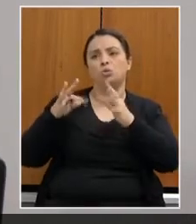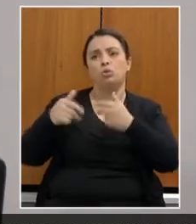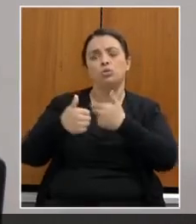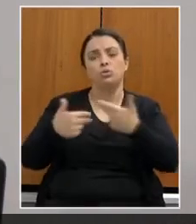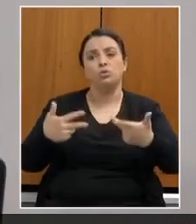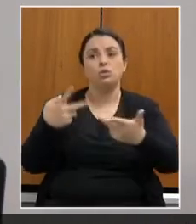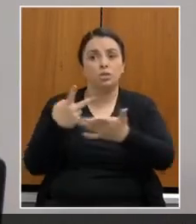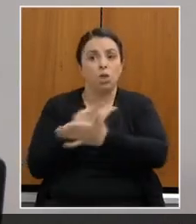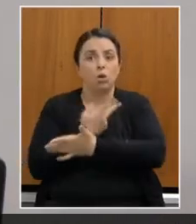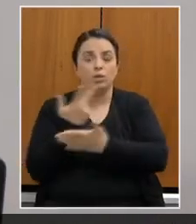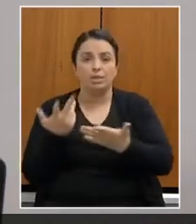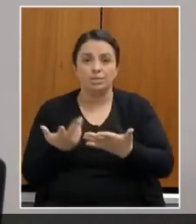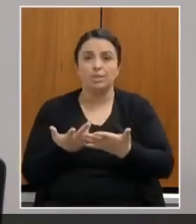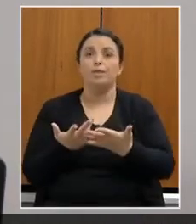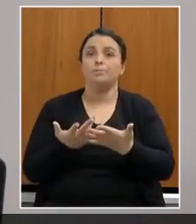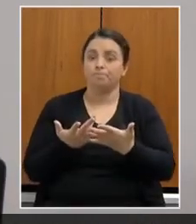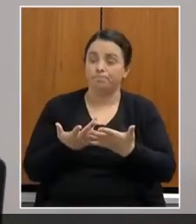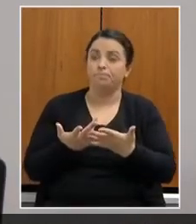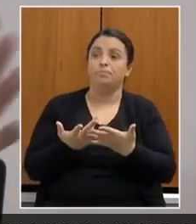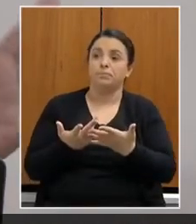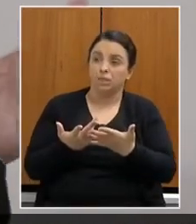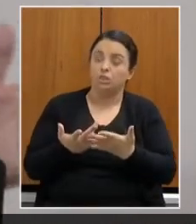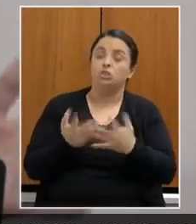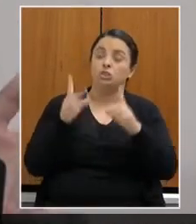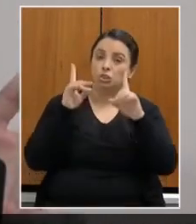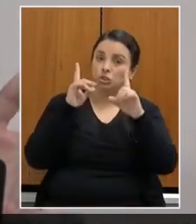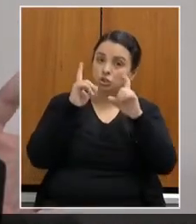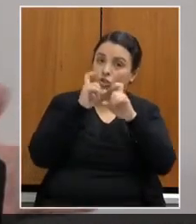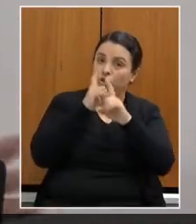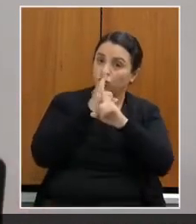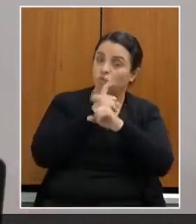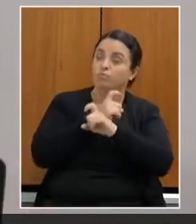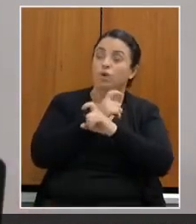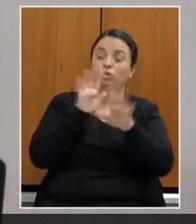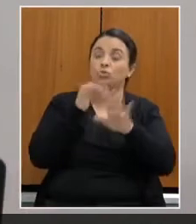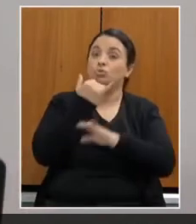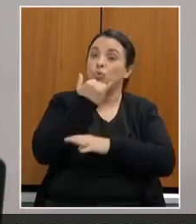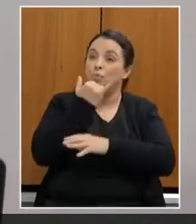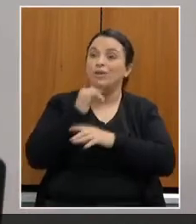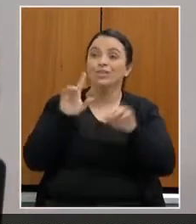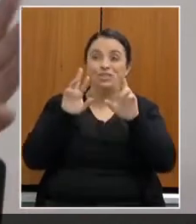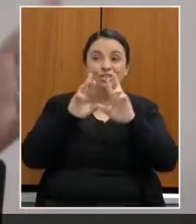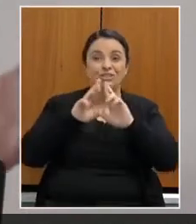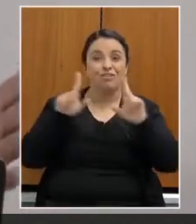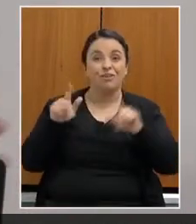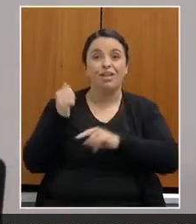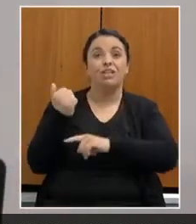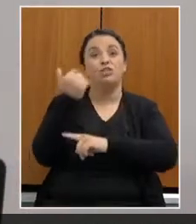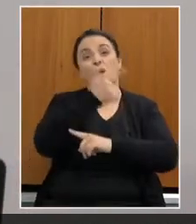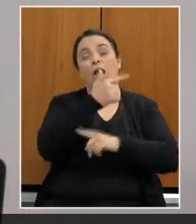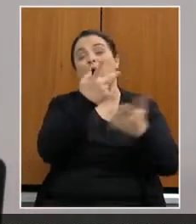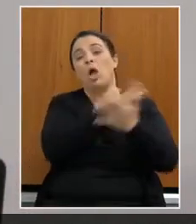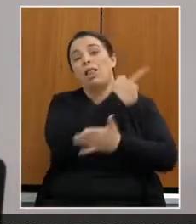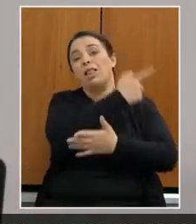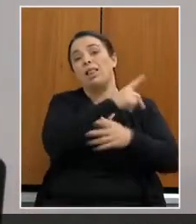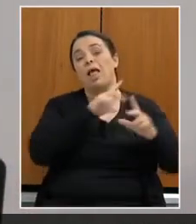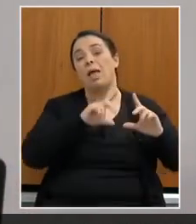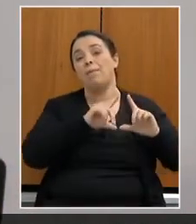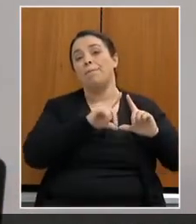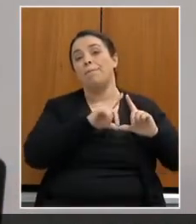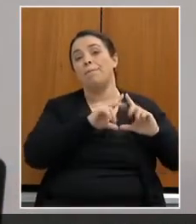muito diferente do que ocorre em Brasília, onde eles politizaram todo